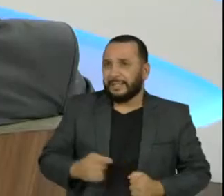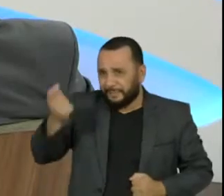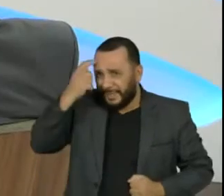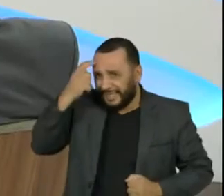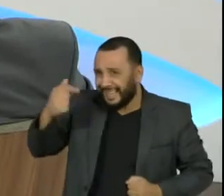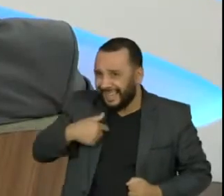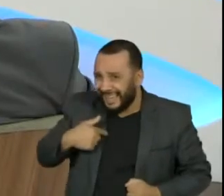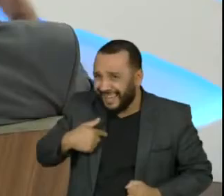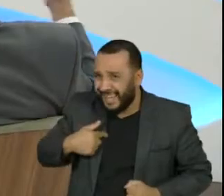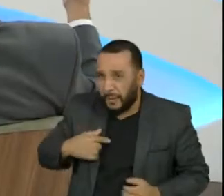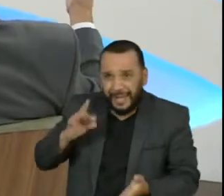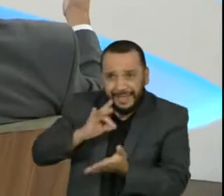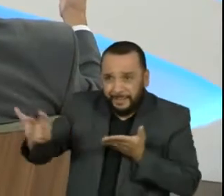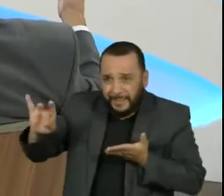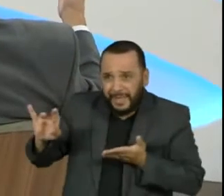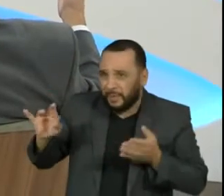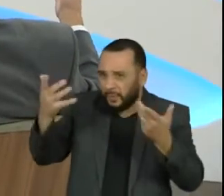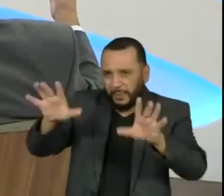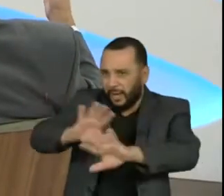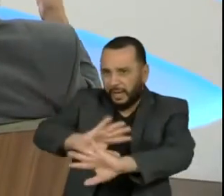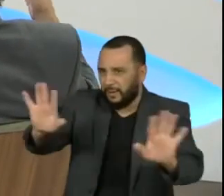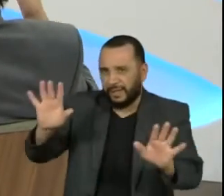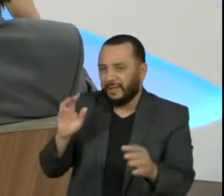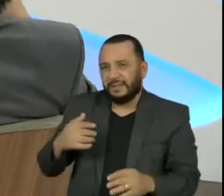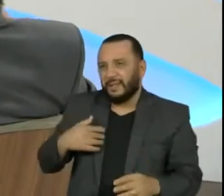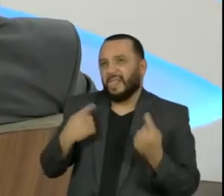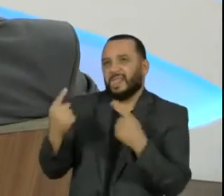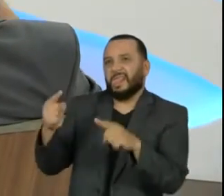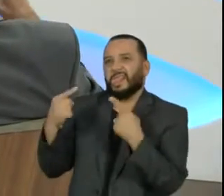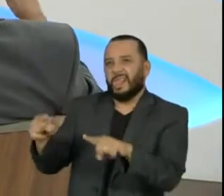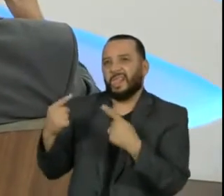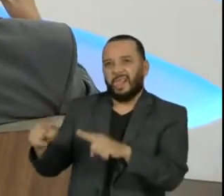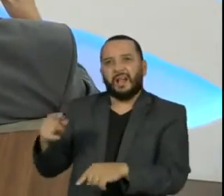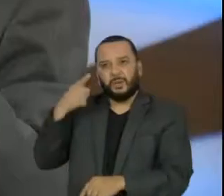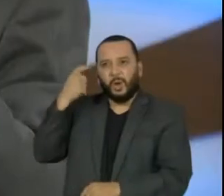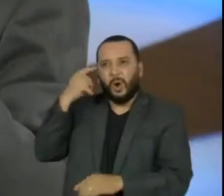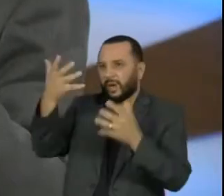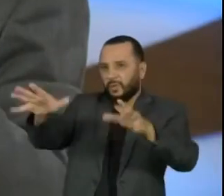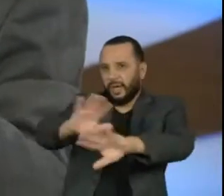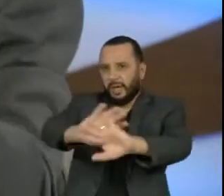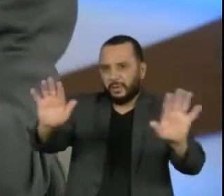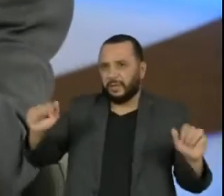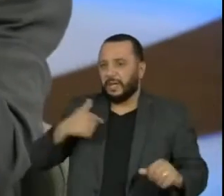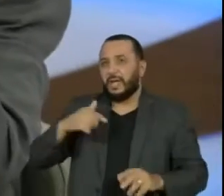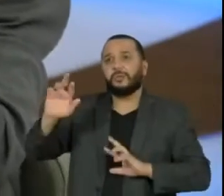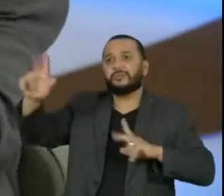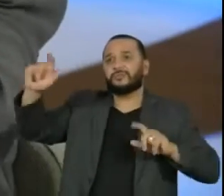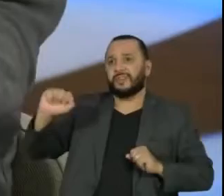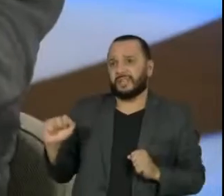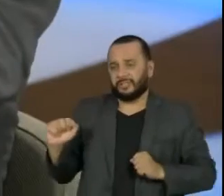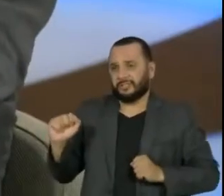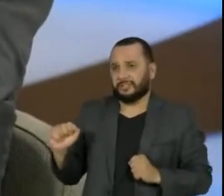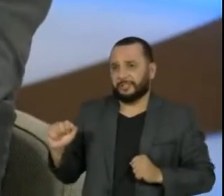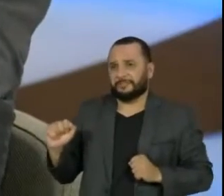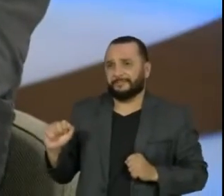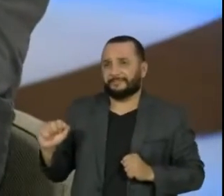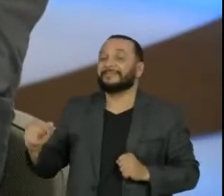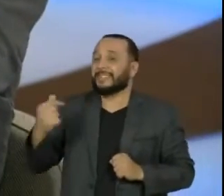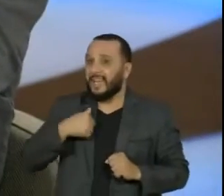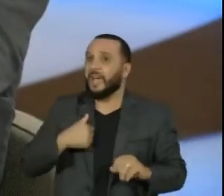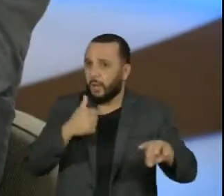agora. Se ele não quis. Então, eu sou completamente diferente. Eu